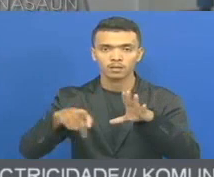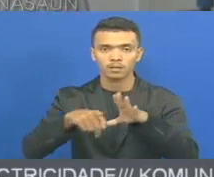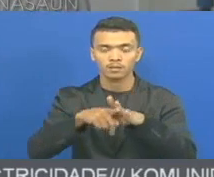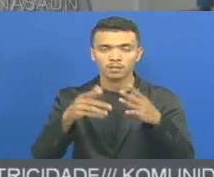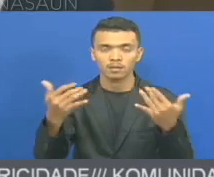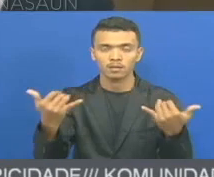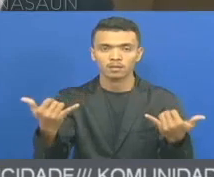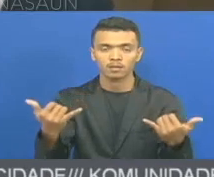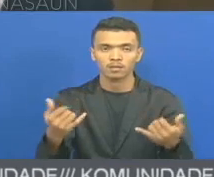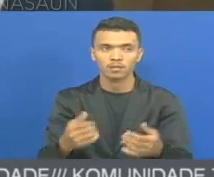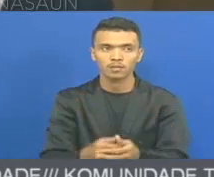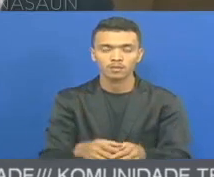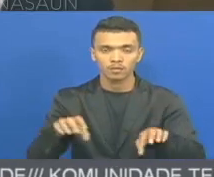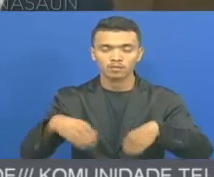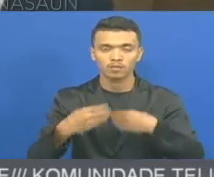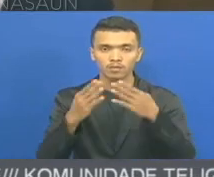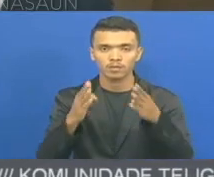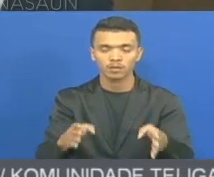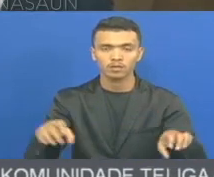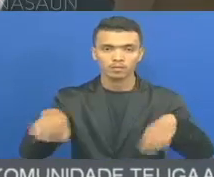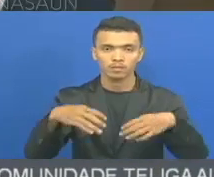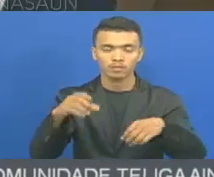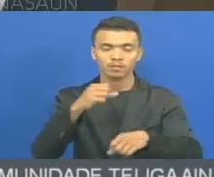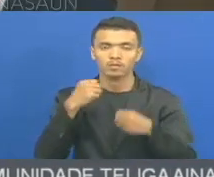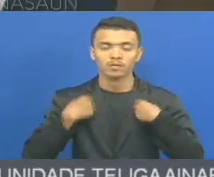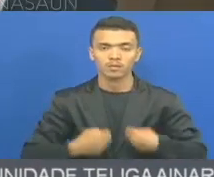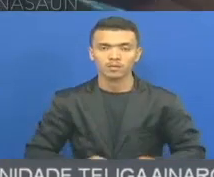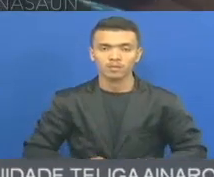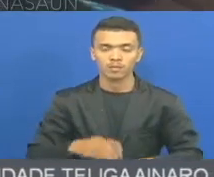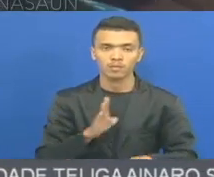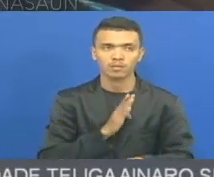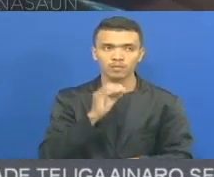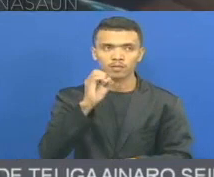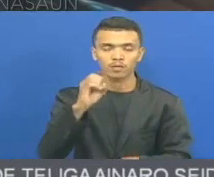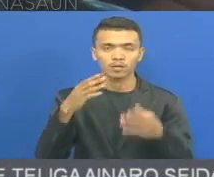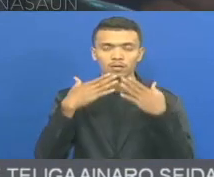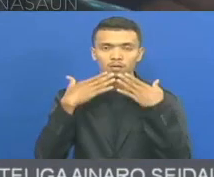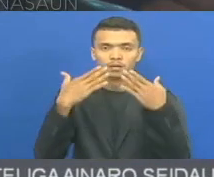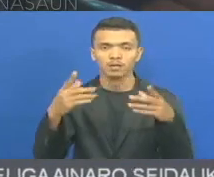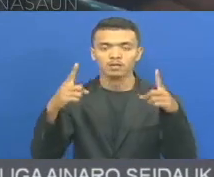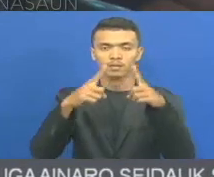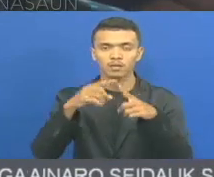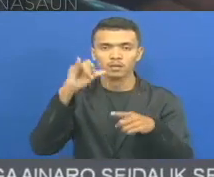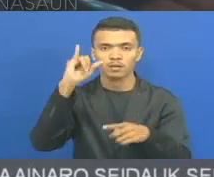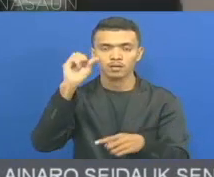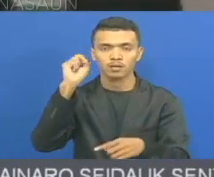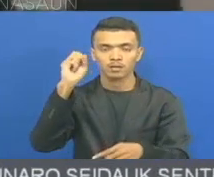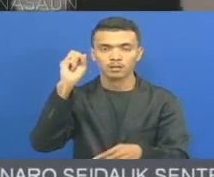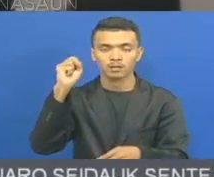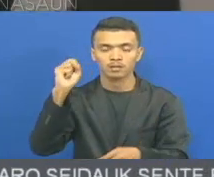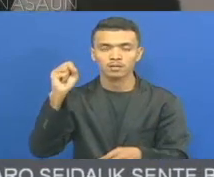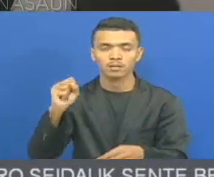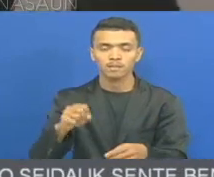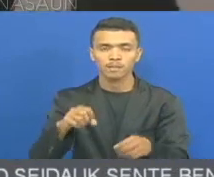nené. Funcionário de Serviço de Saúde Município Bobonaru, Paulina Deneri, agradece a Instituição de Segurança